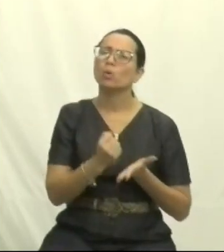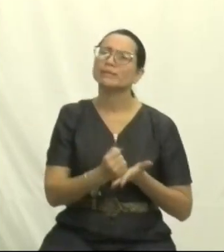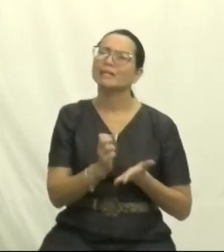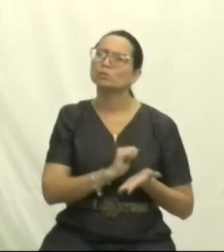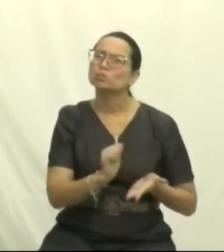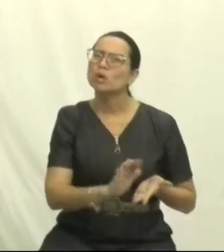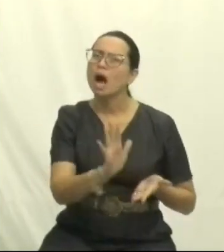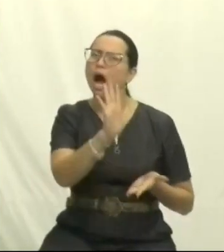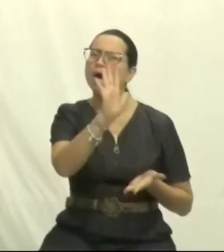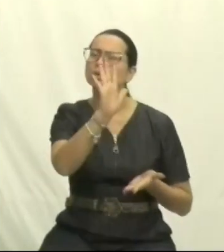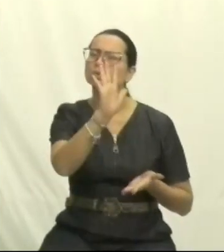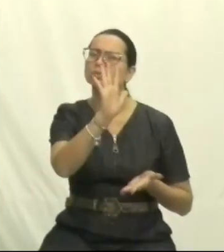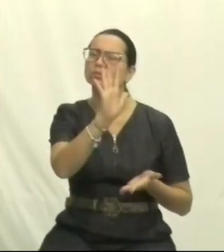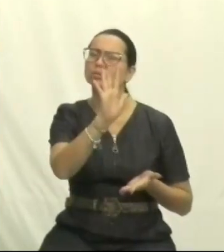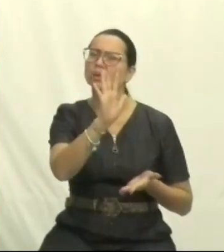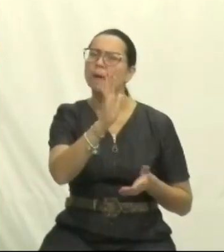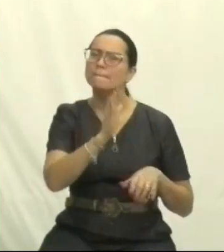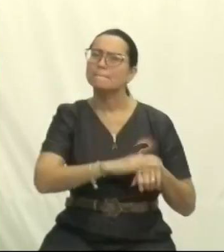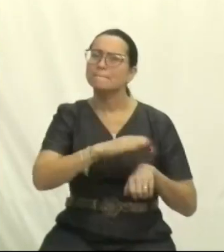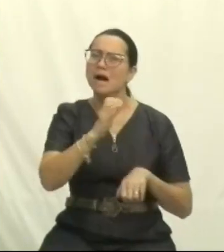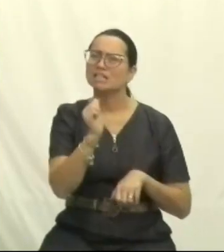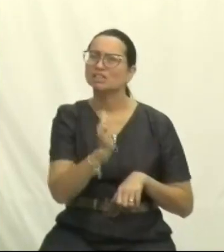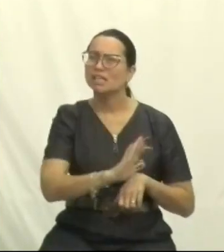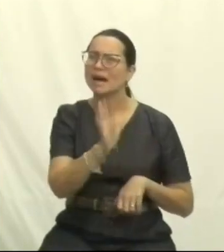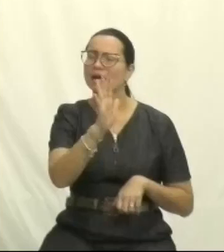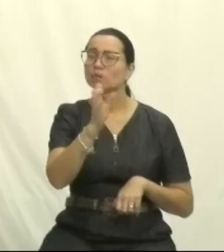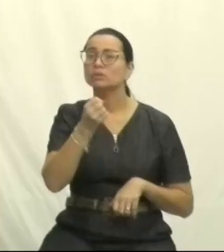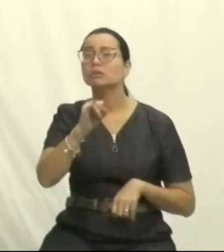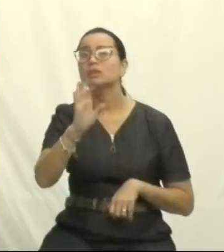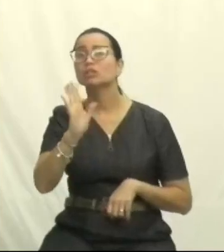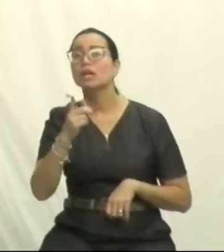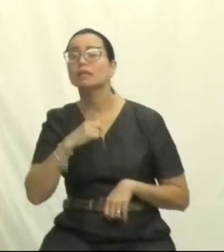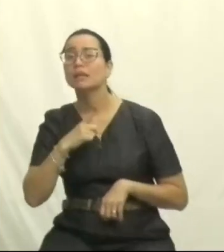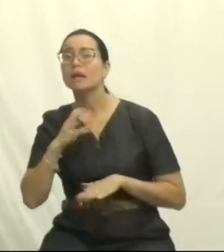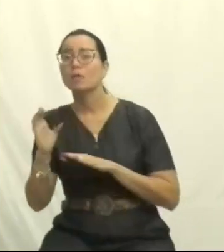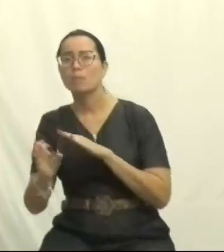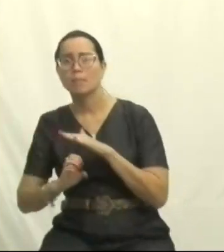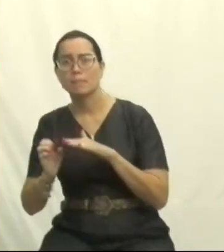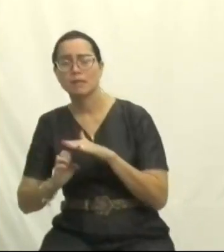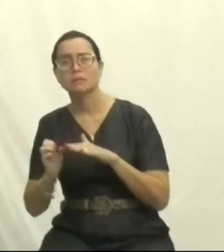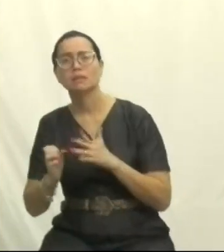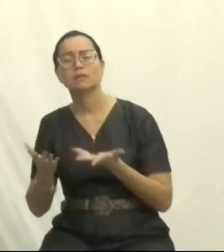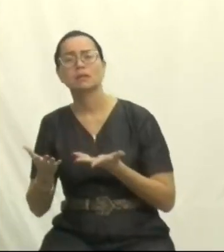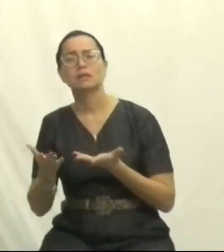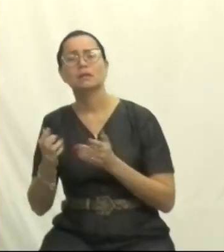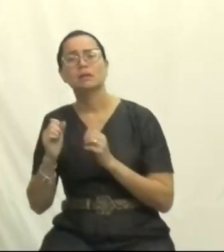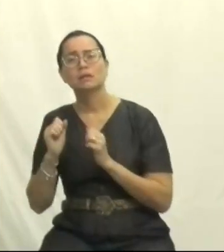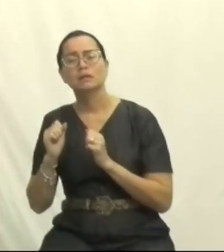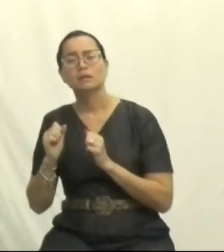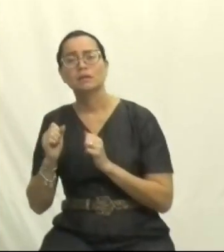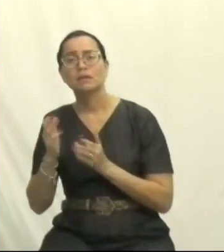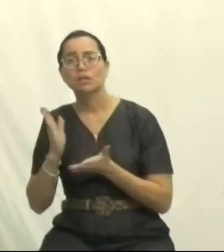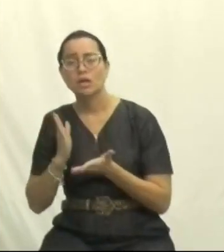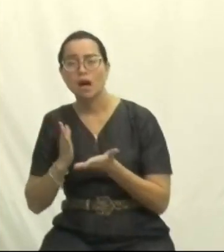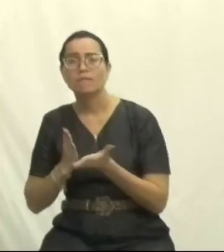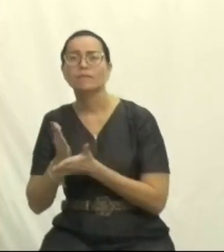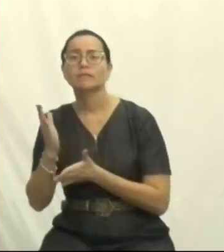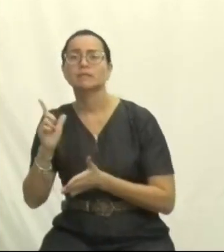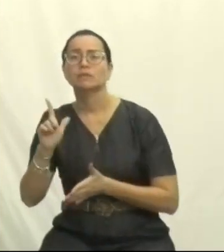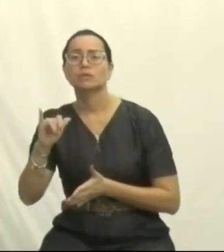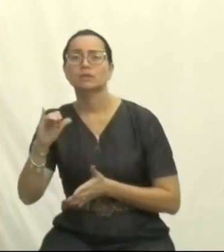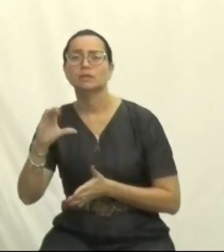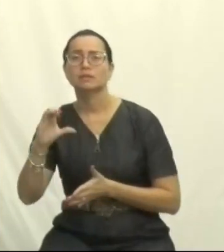emergência mais oneroso ao município se já existe uma empresa apta a atuar ganhadora da licitação e com preço